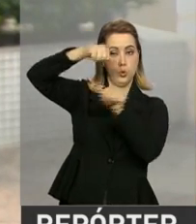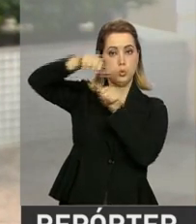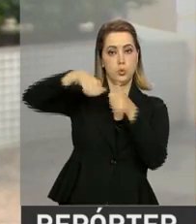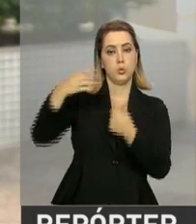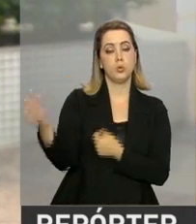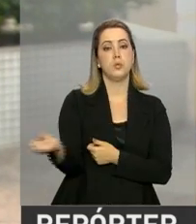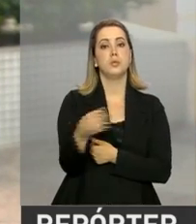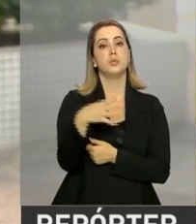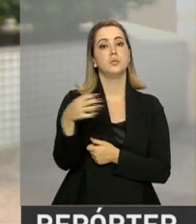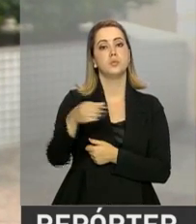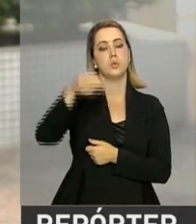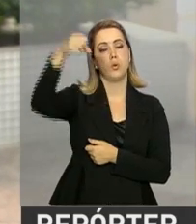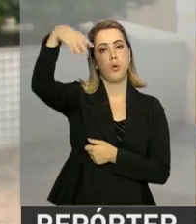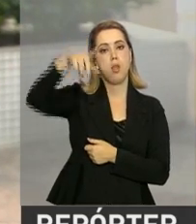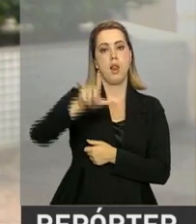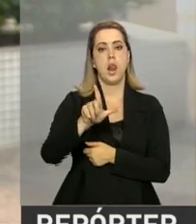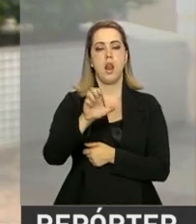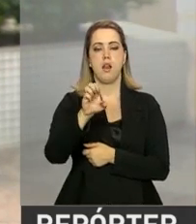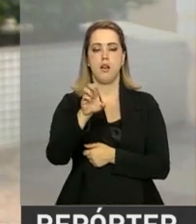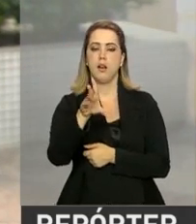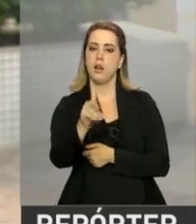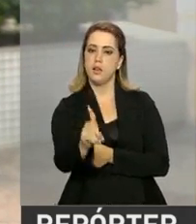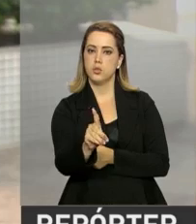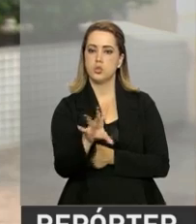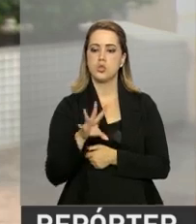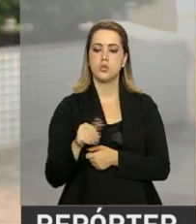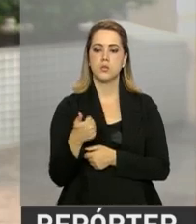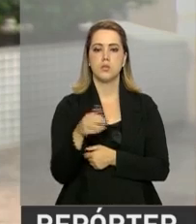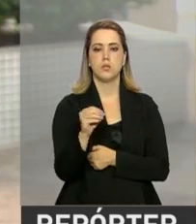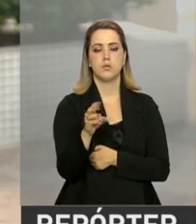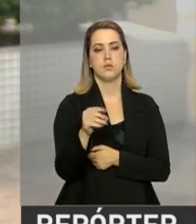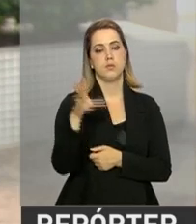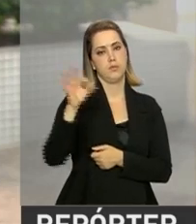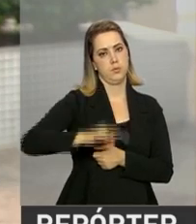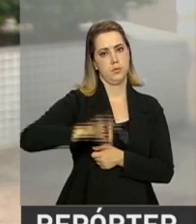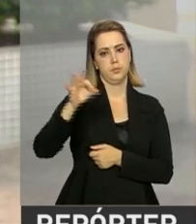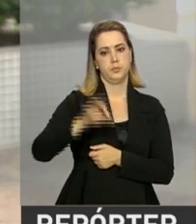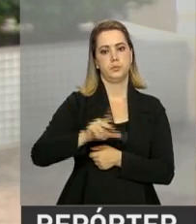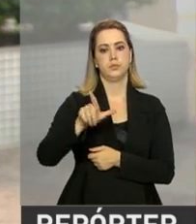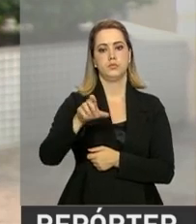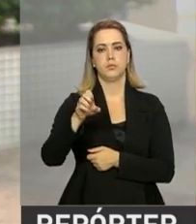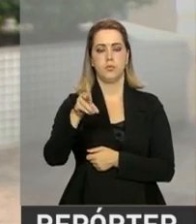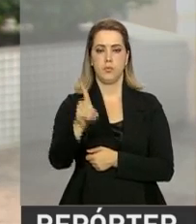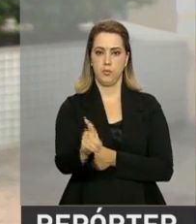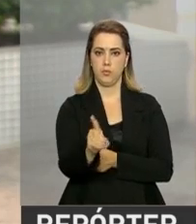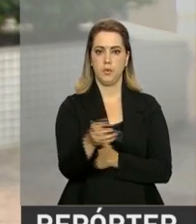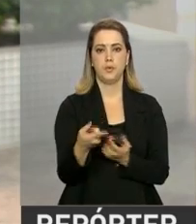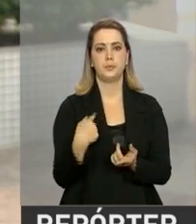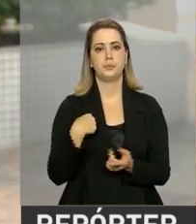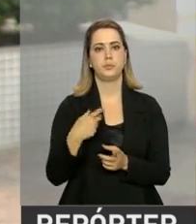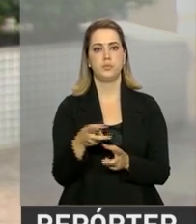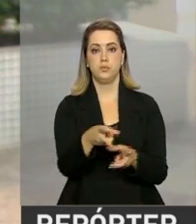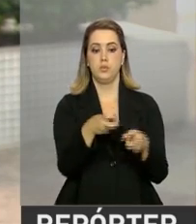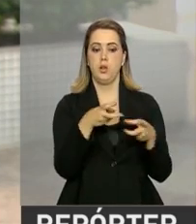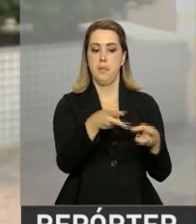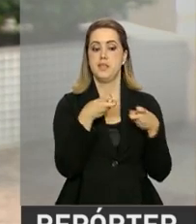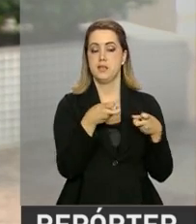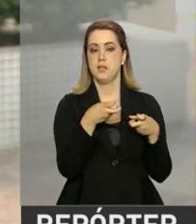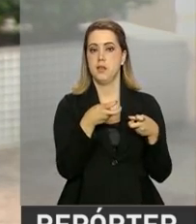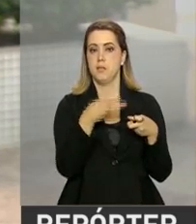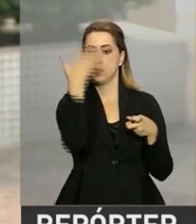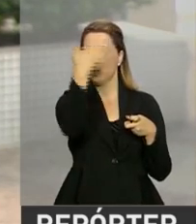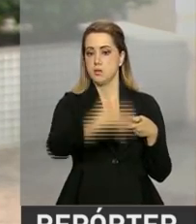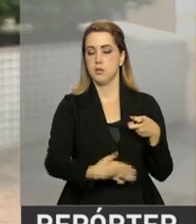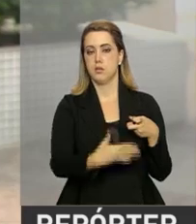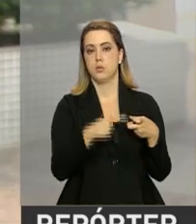o iluminação de LED Ou seja hoje o prédio 100% tá no LED ah além disso a gente botou sensor de presença em Tod na